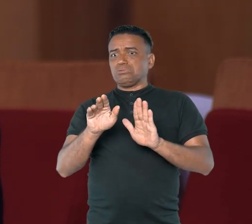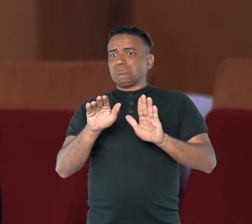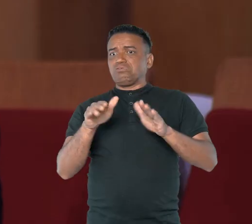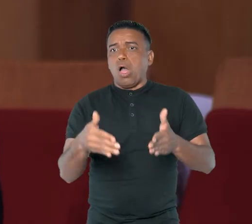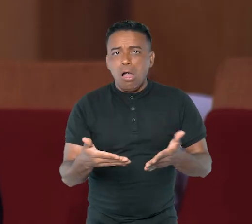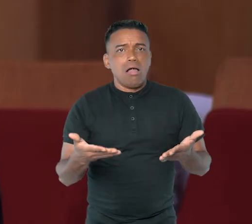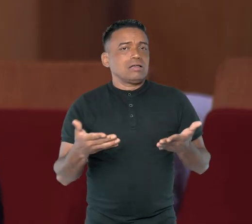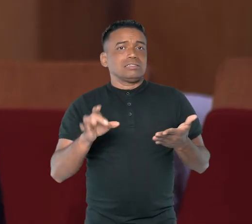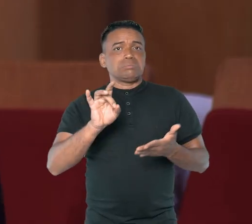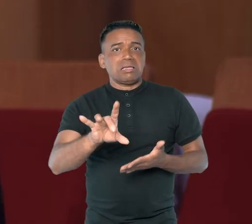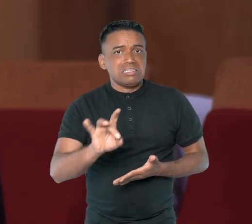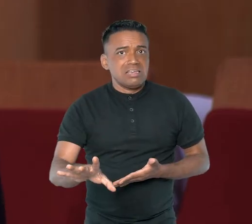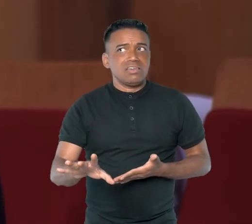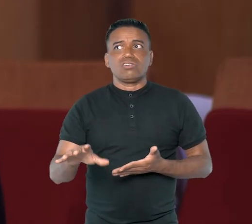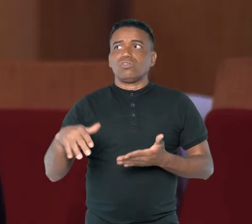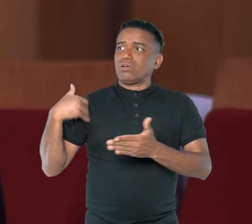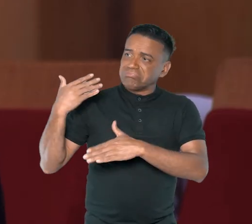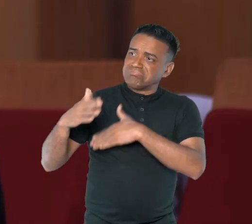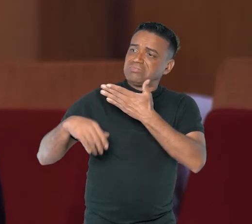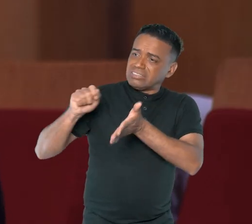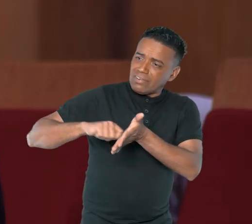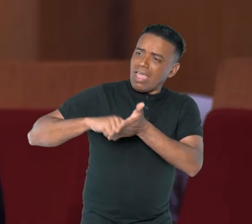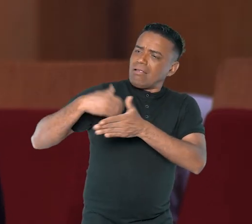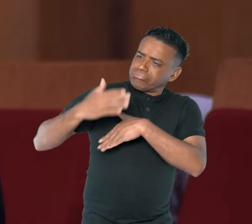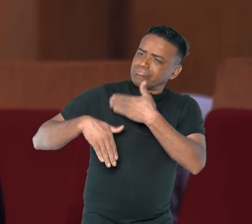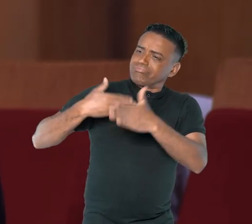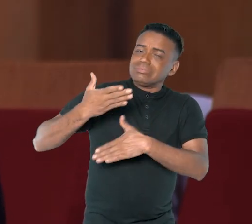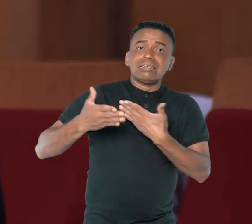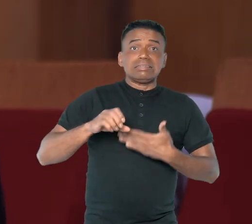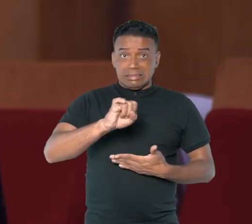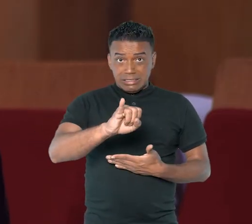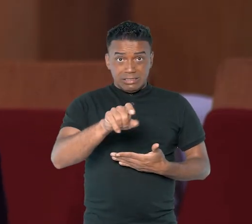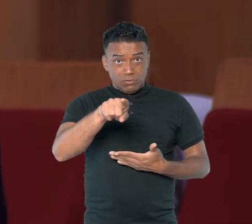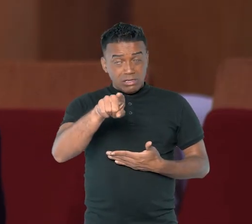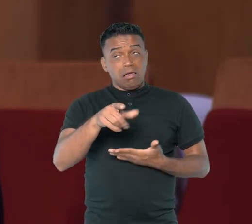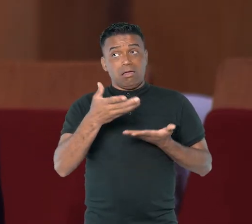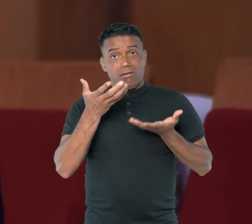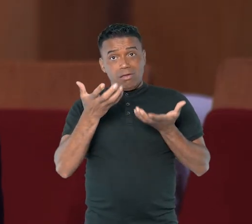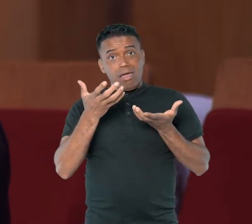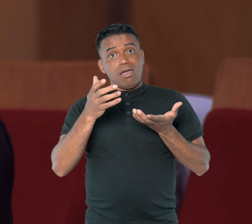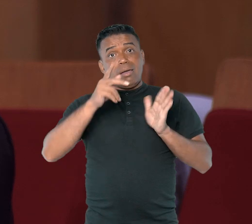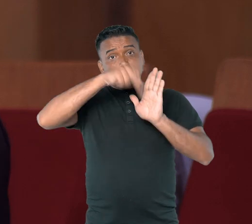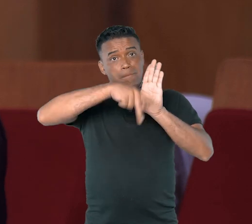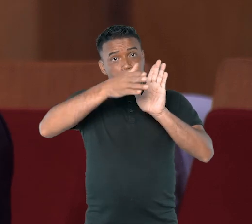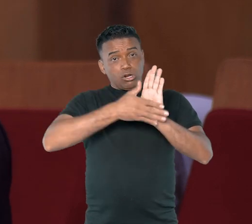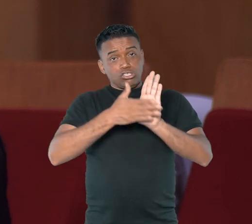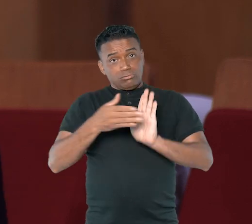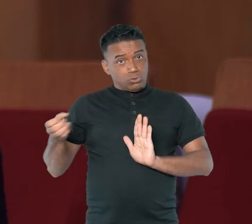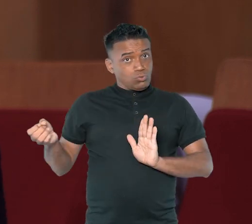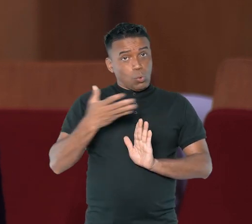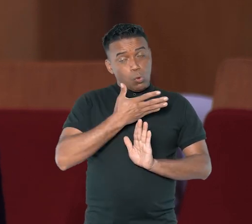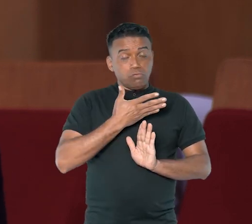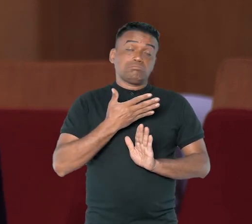durante a própria escrita, né? Se você pretende para o próximo livro, que obviamente